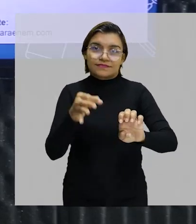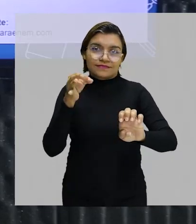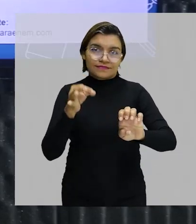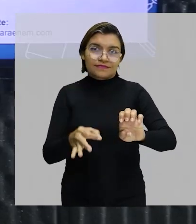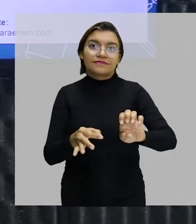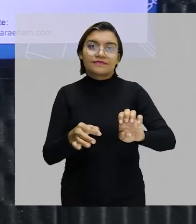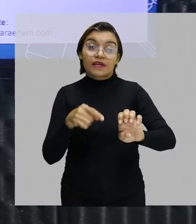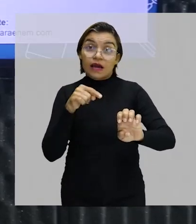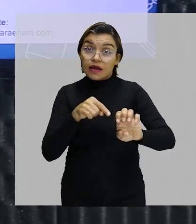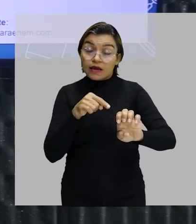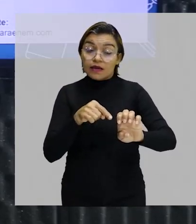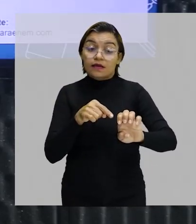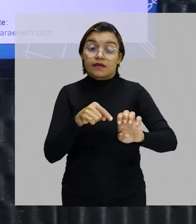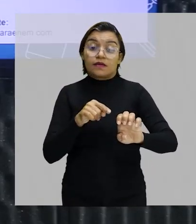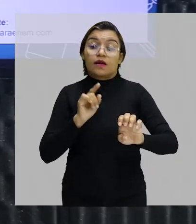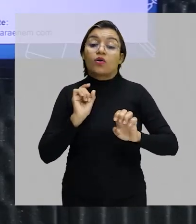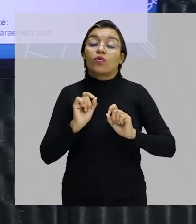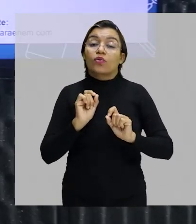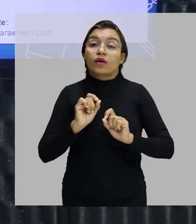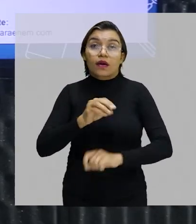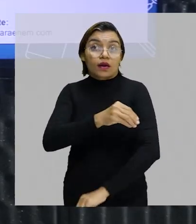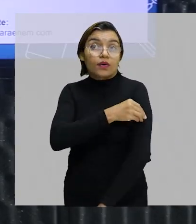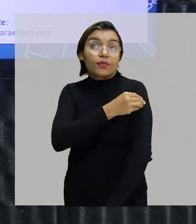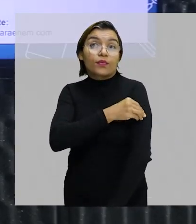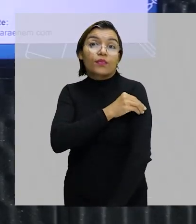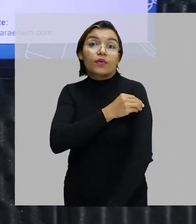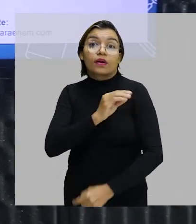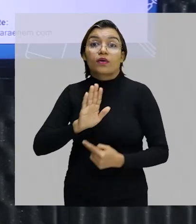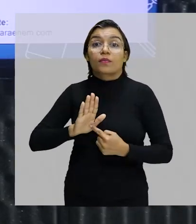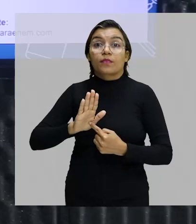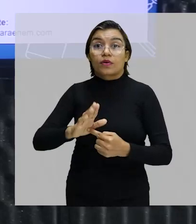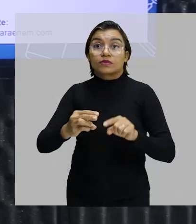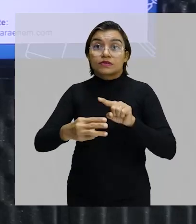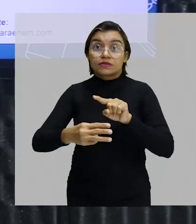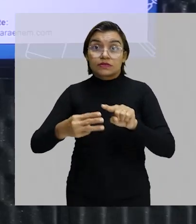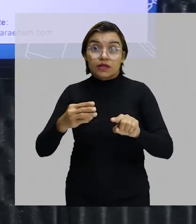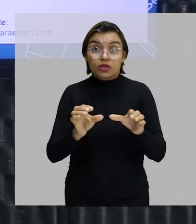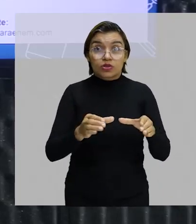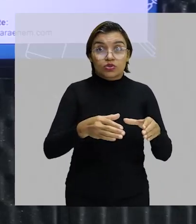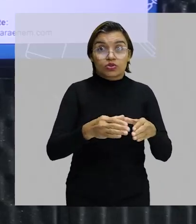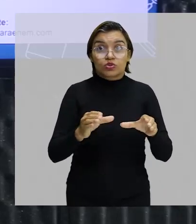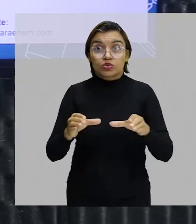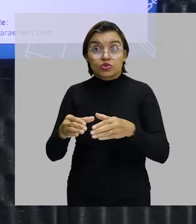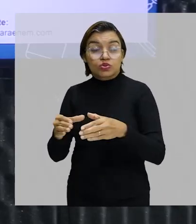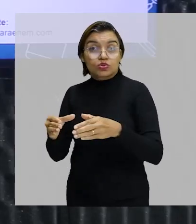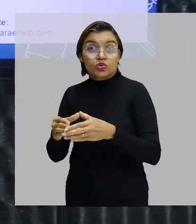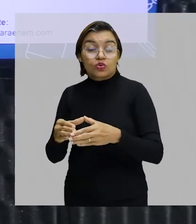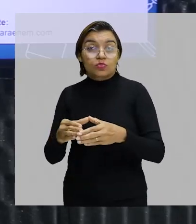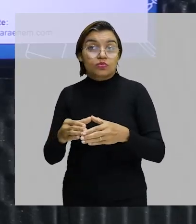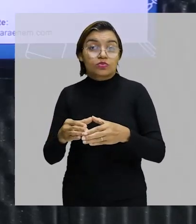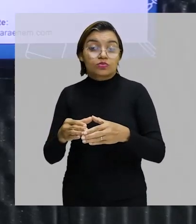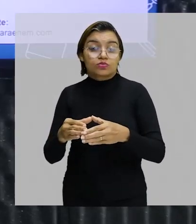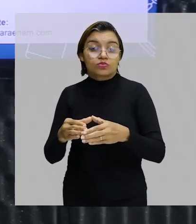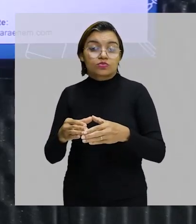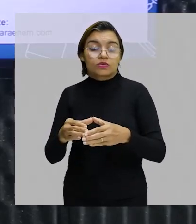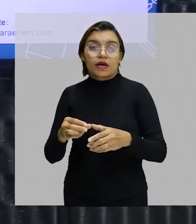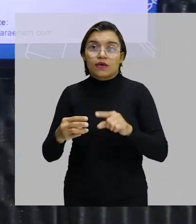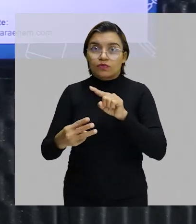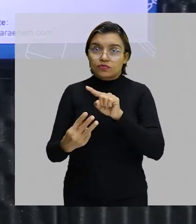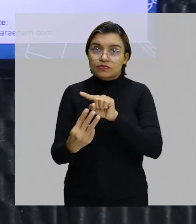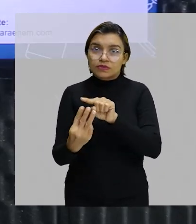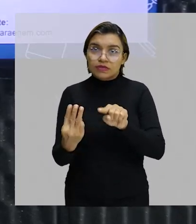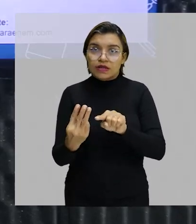O glicerol, turminha, é um álcool que vai apresentar 3 grupos hidroxilas, Na verdade, é um